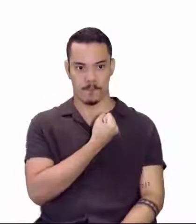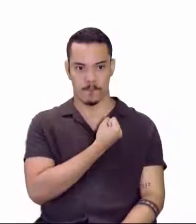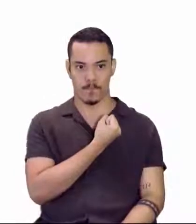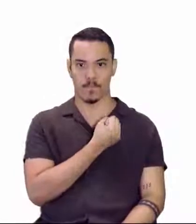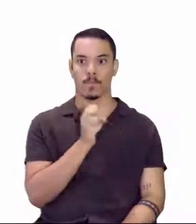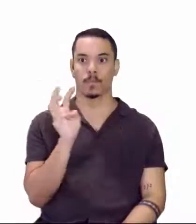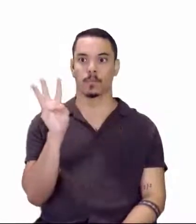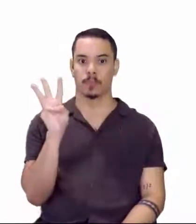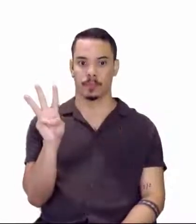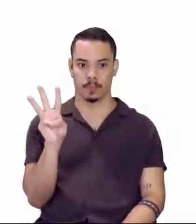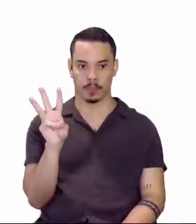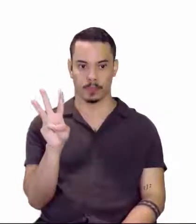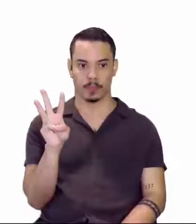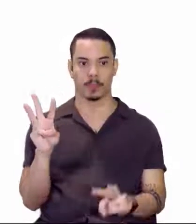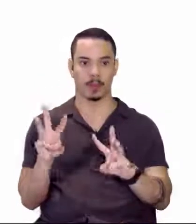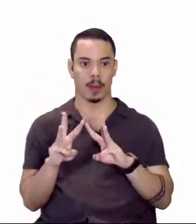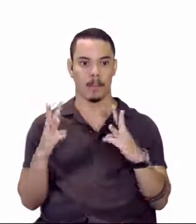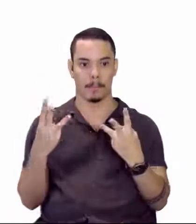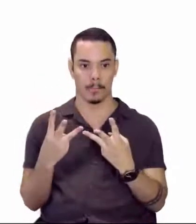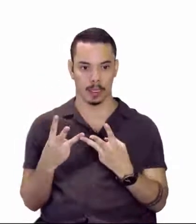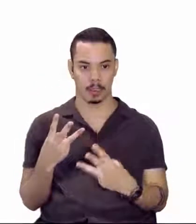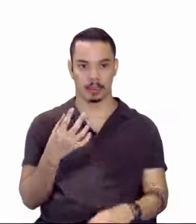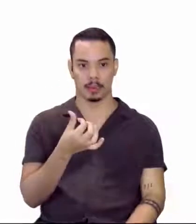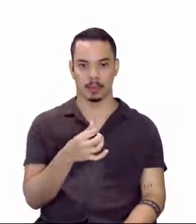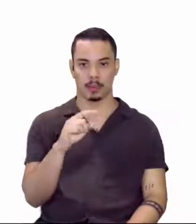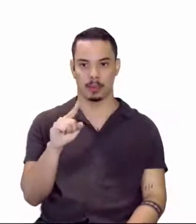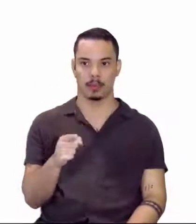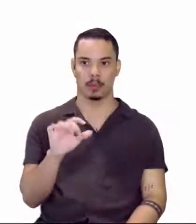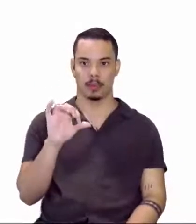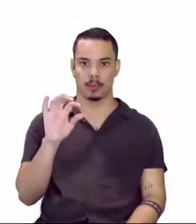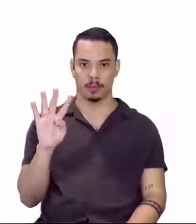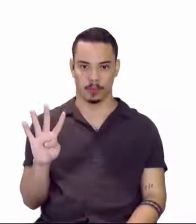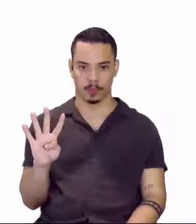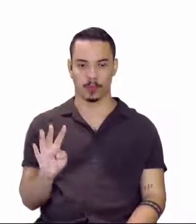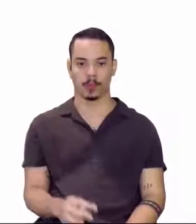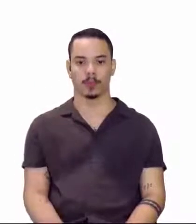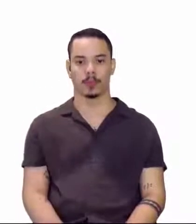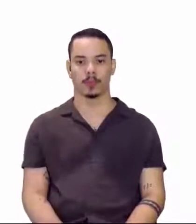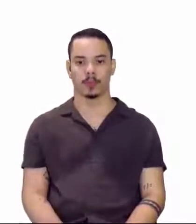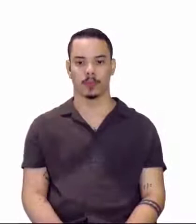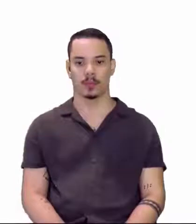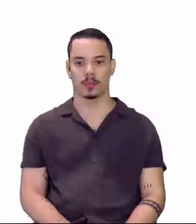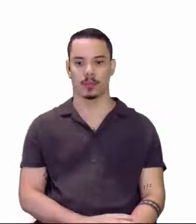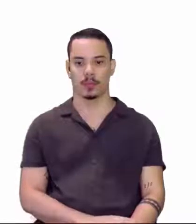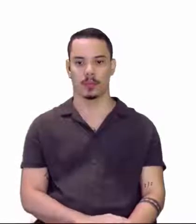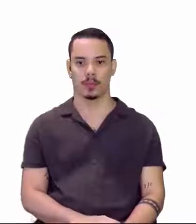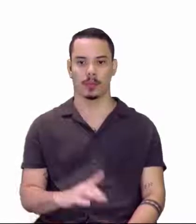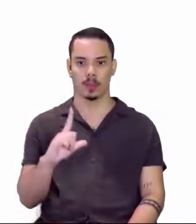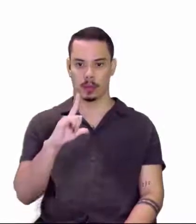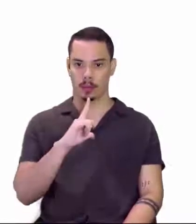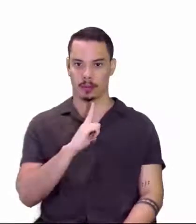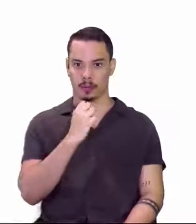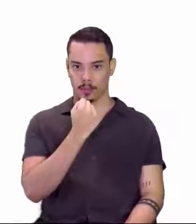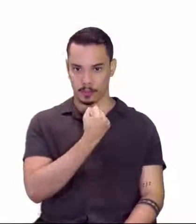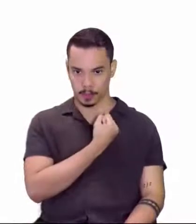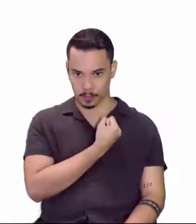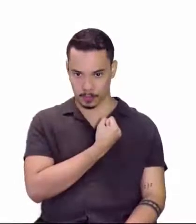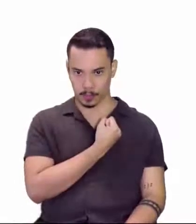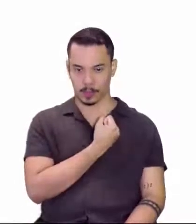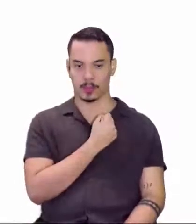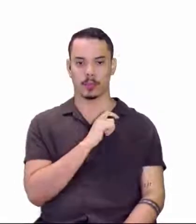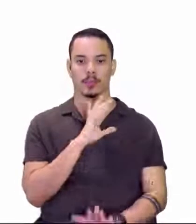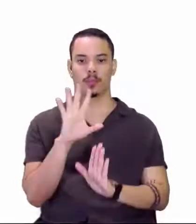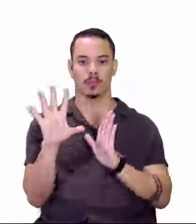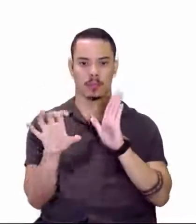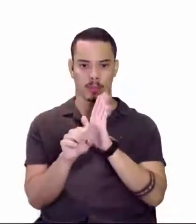é 3 e a massa atômica 6,94. Então nós temos aqui o número atômico, o símbolo,